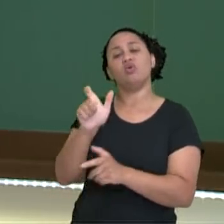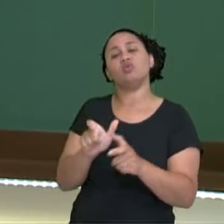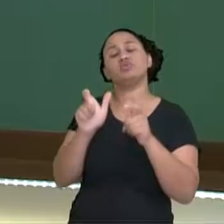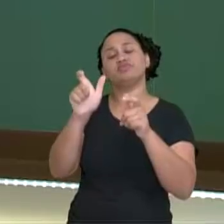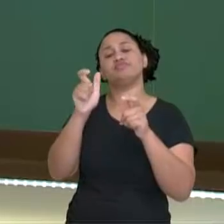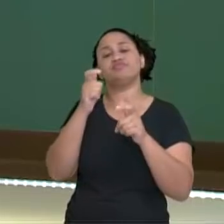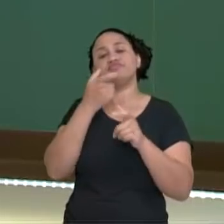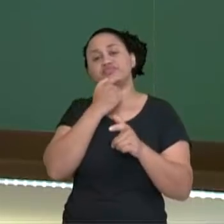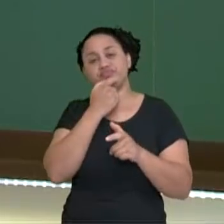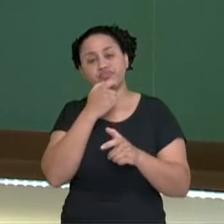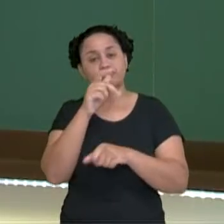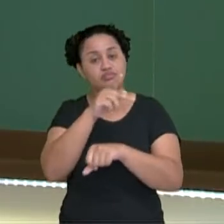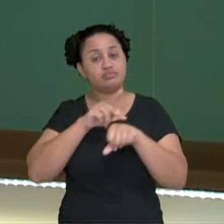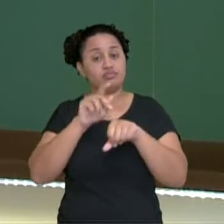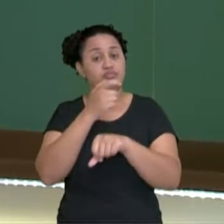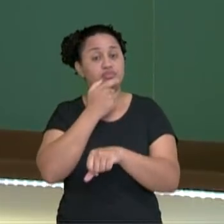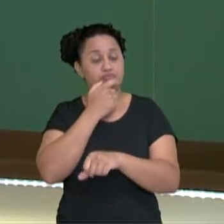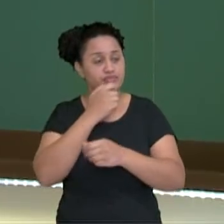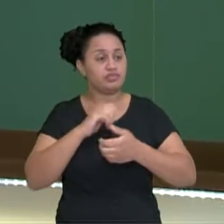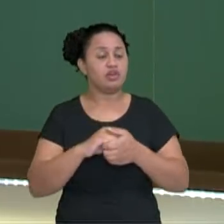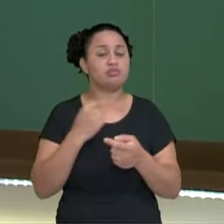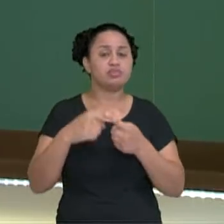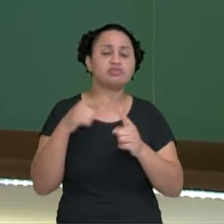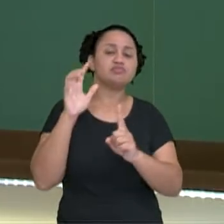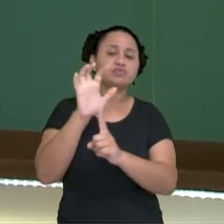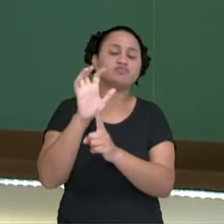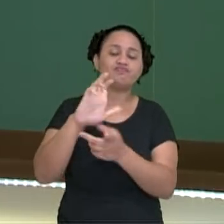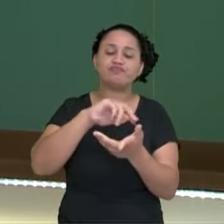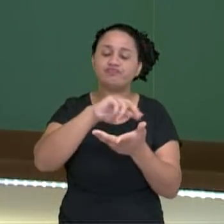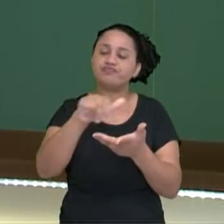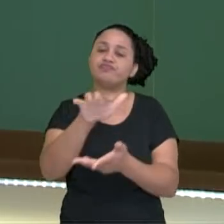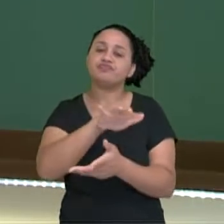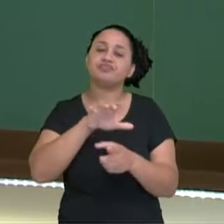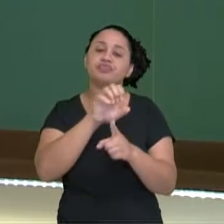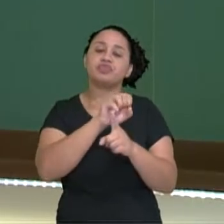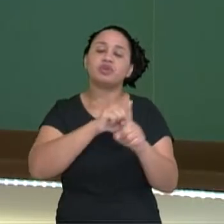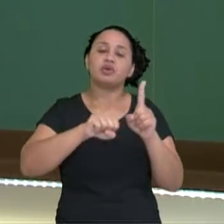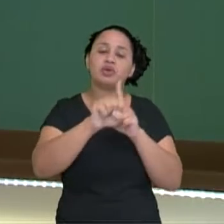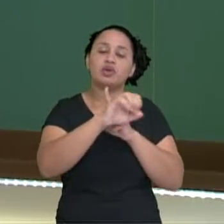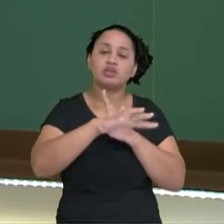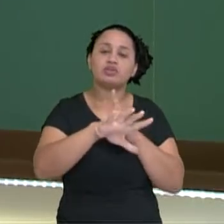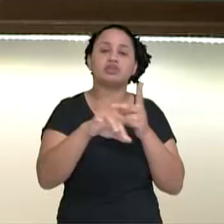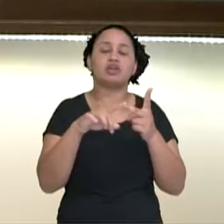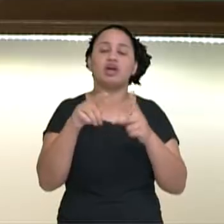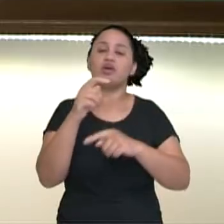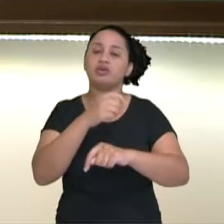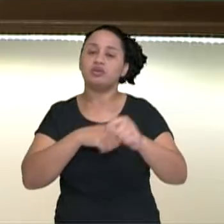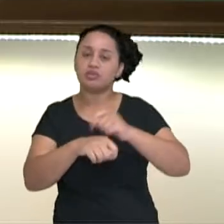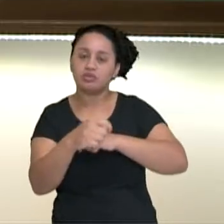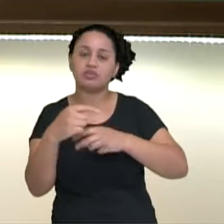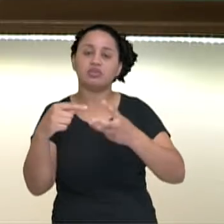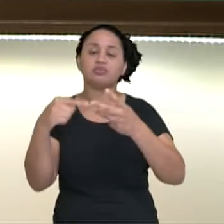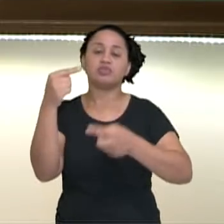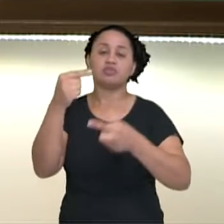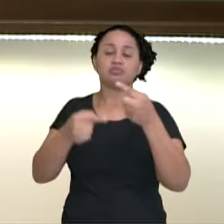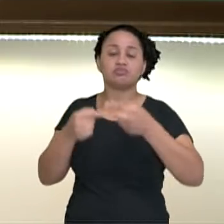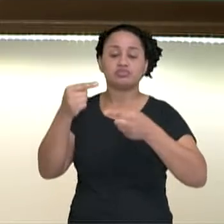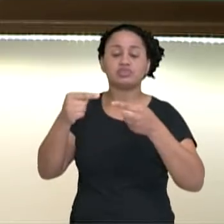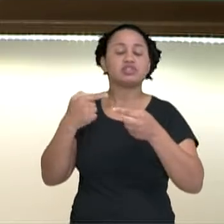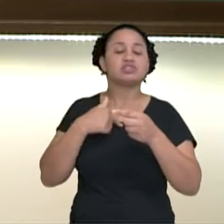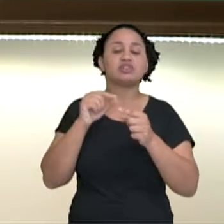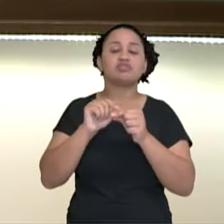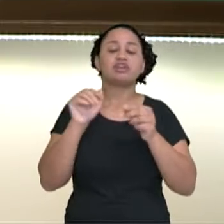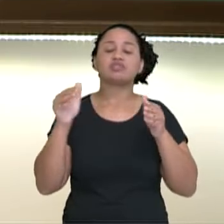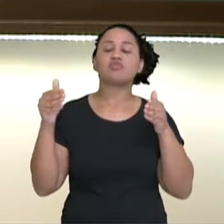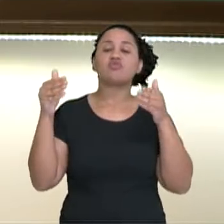quê? Porque a Inglaterra ela vai vivenciar inúmeros fatores econômicos, sociais e políticos que vão acabar colocando ela como a